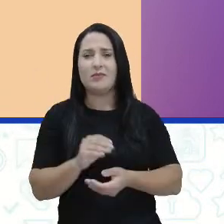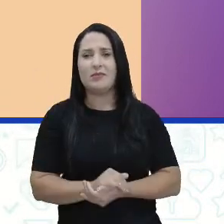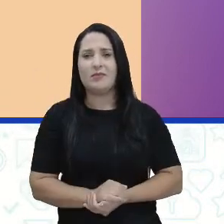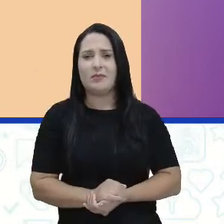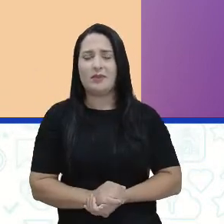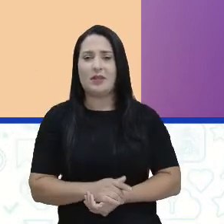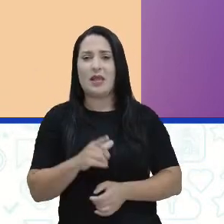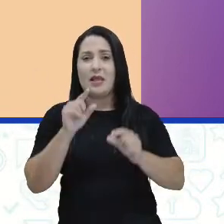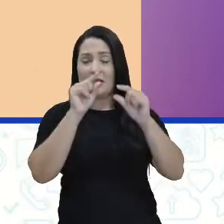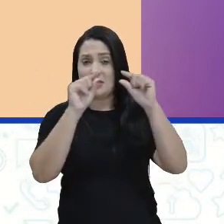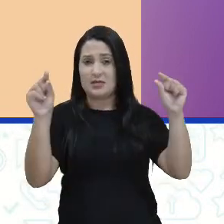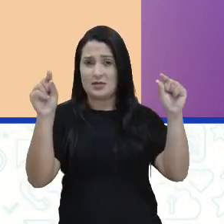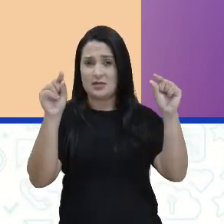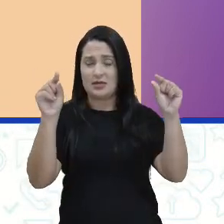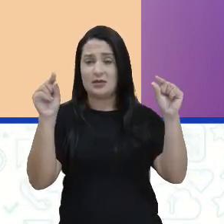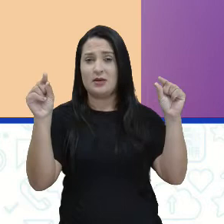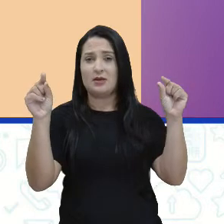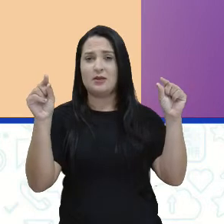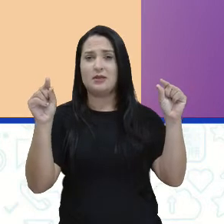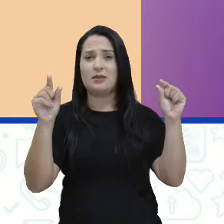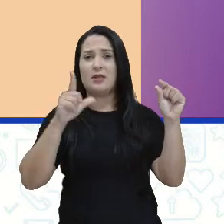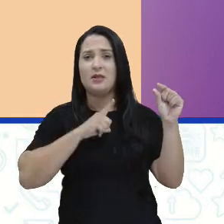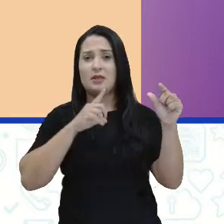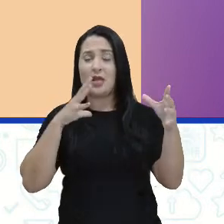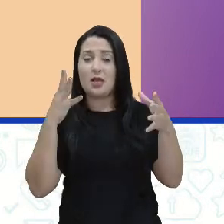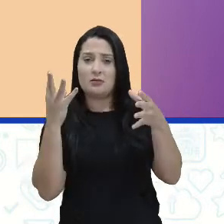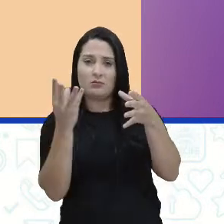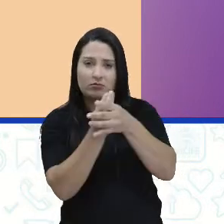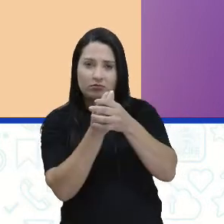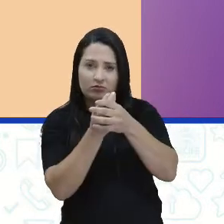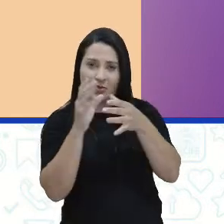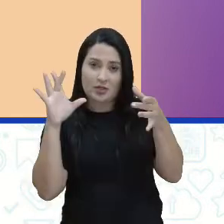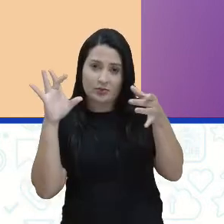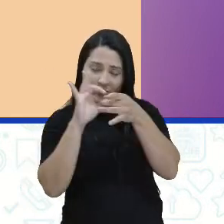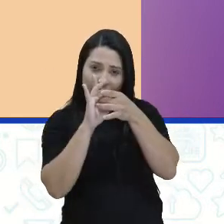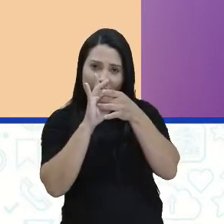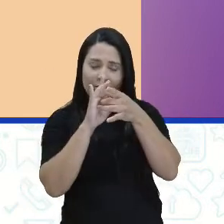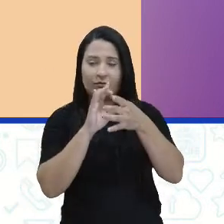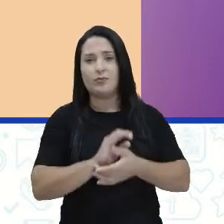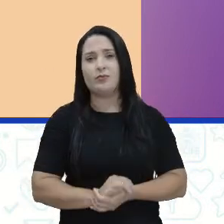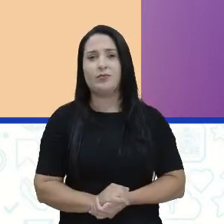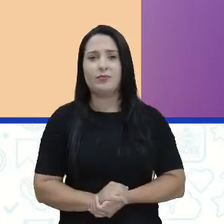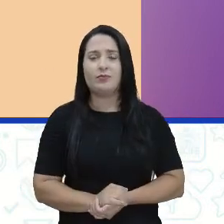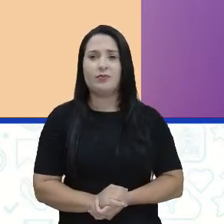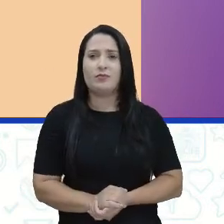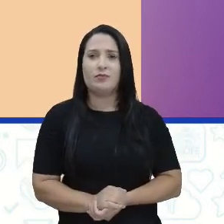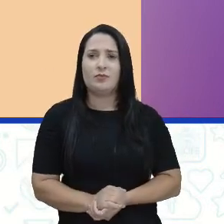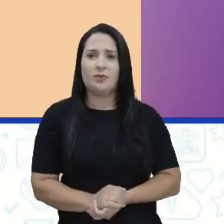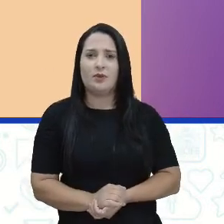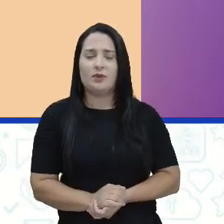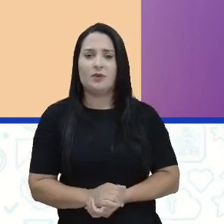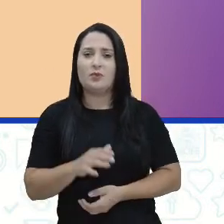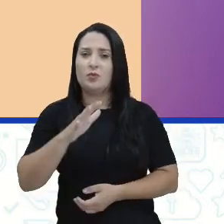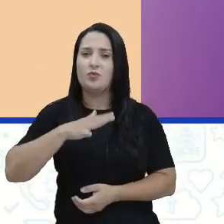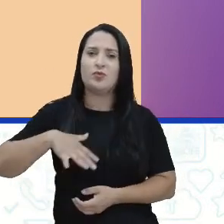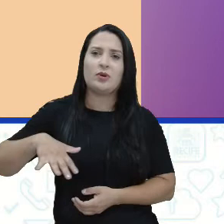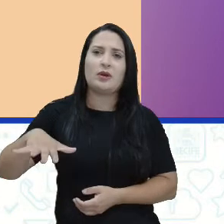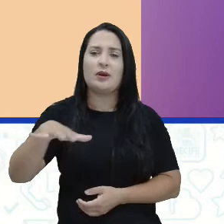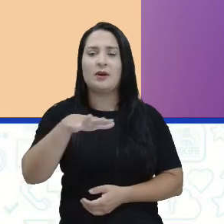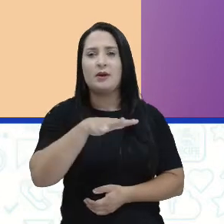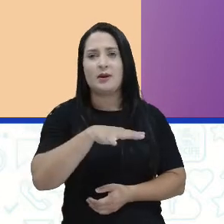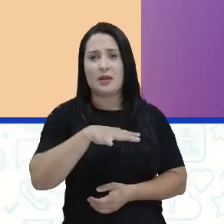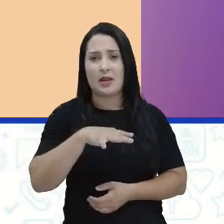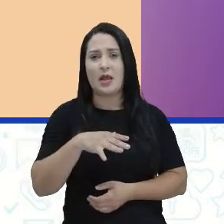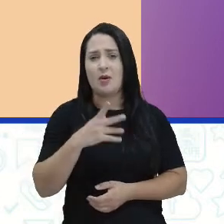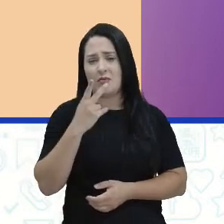essa oração ela está inserida. Em geral, termos isolados por vírgula, como é o